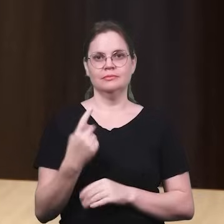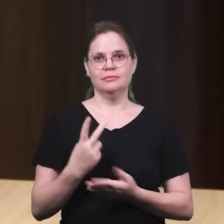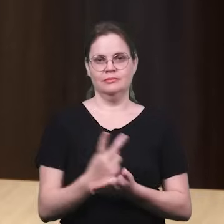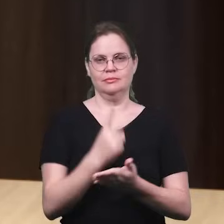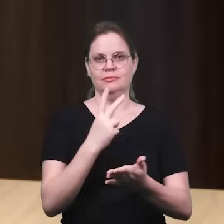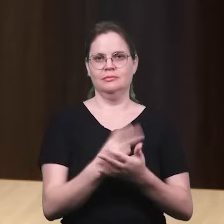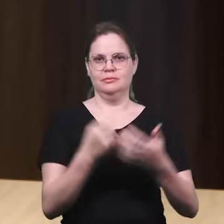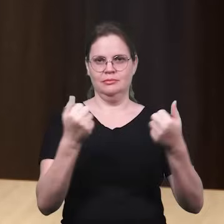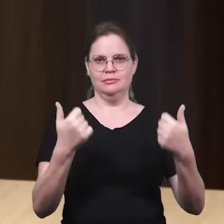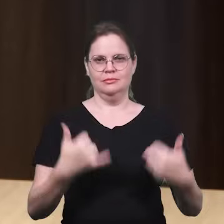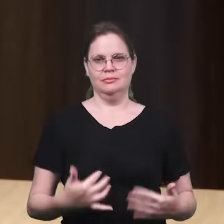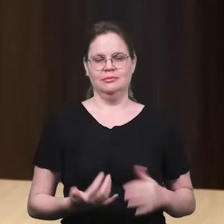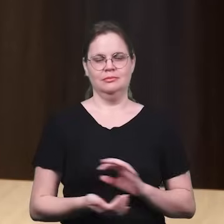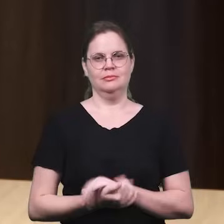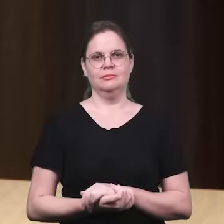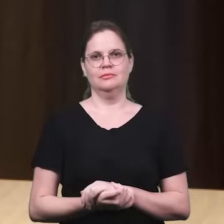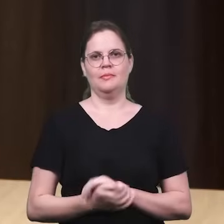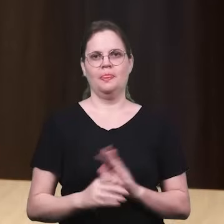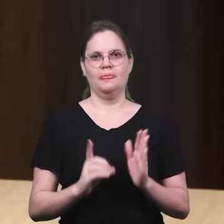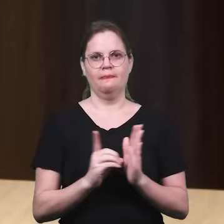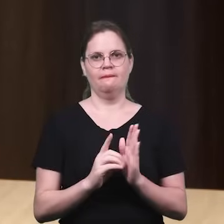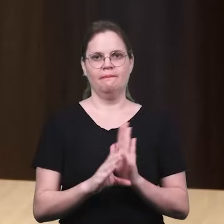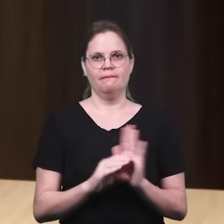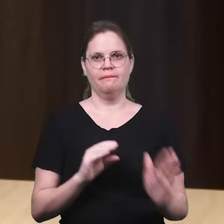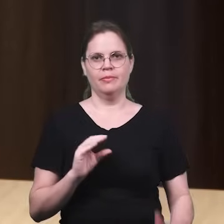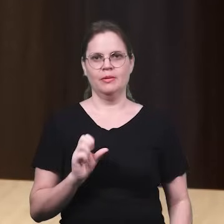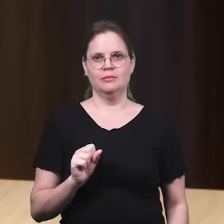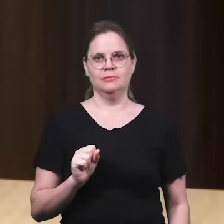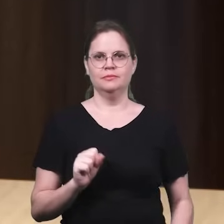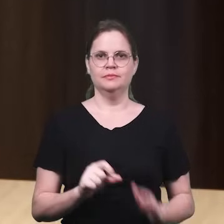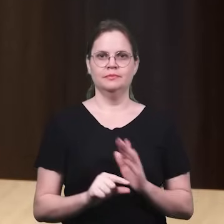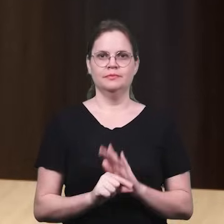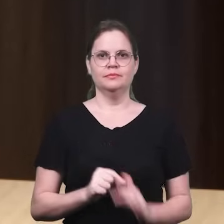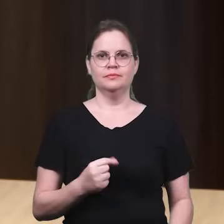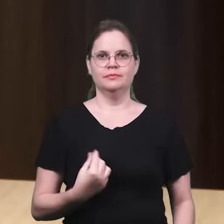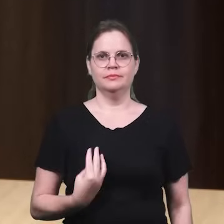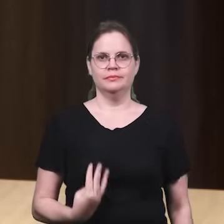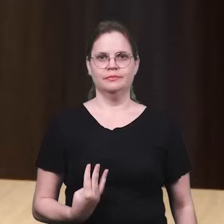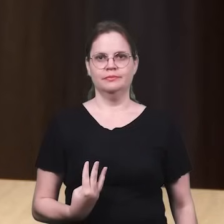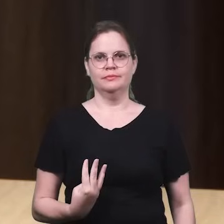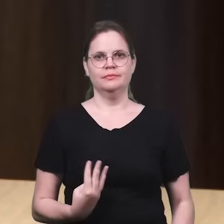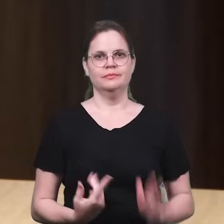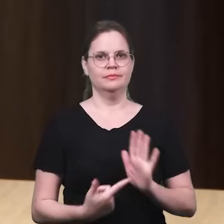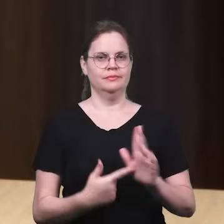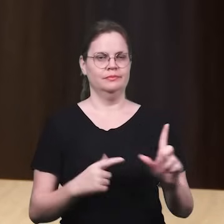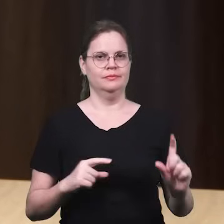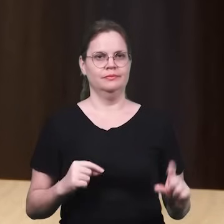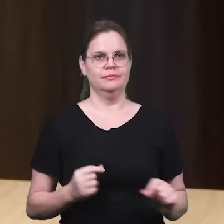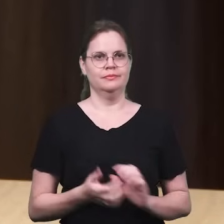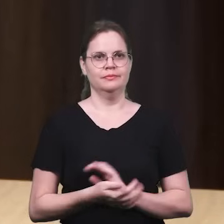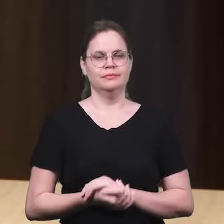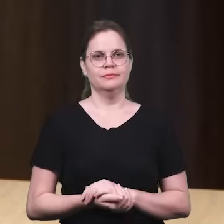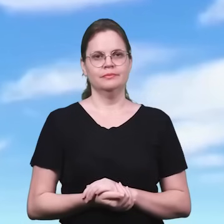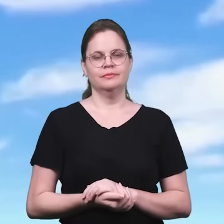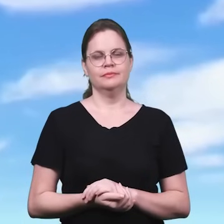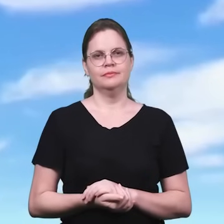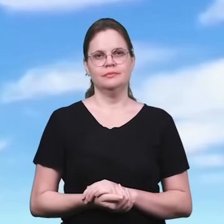a gente faz. Está aqui em Deuteronômio, capítulo 8, verso 3. Olha só o que diz a palavra